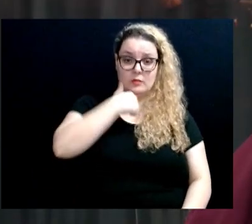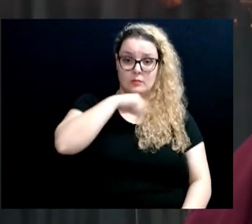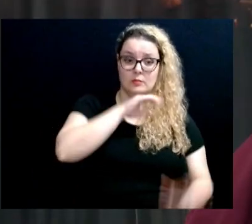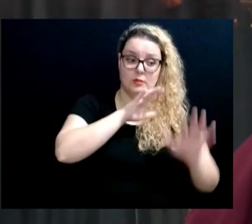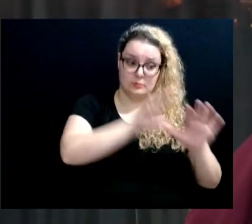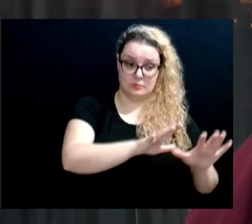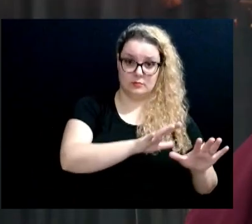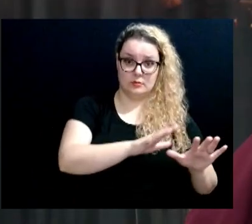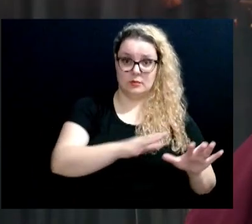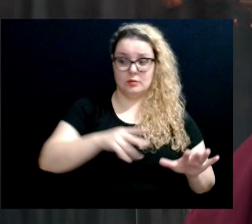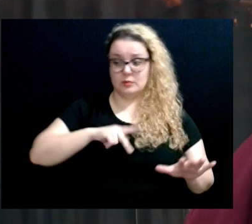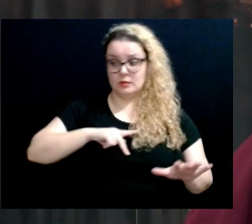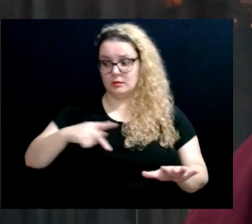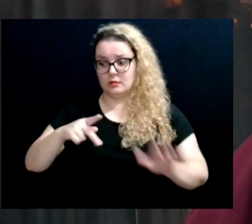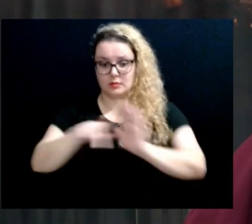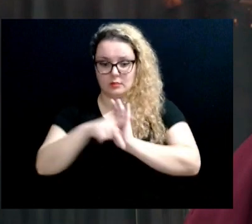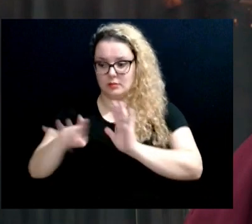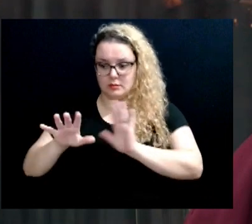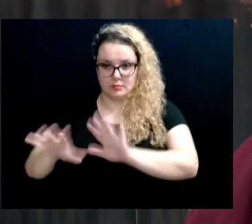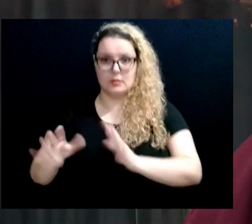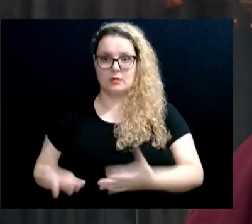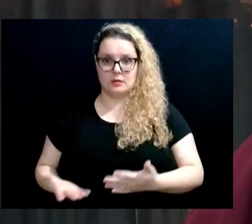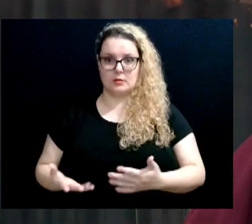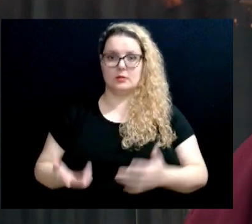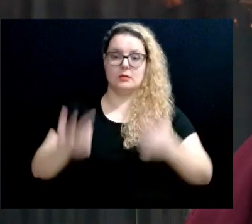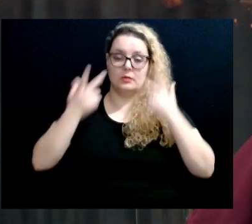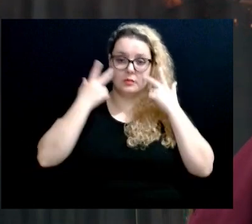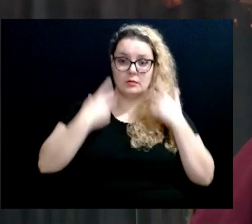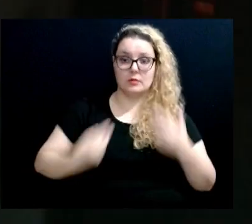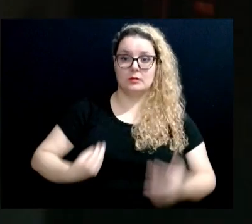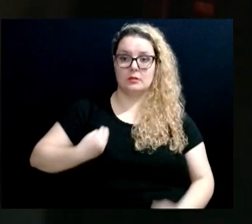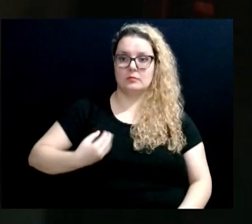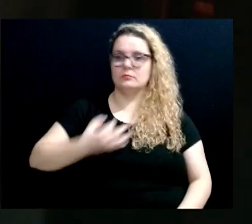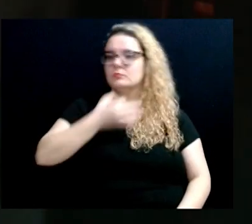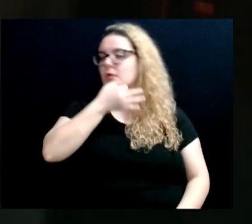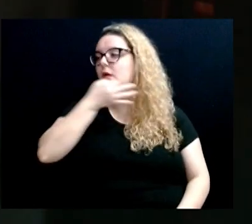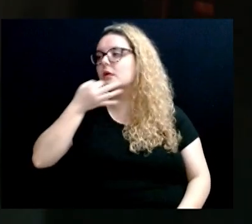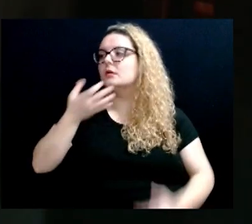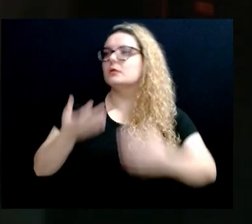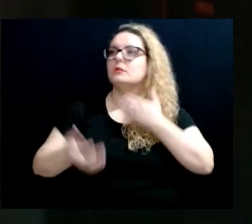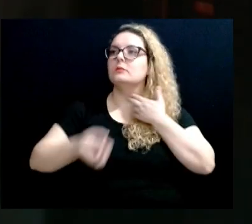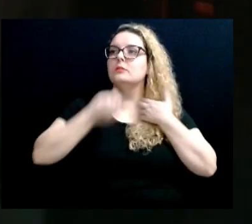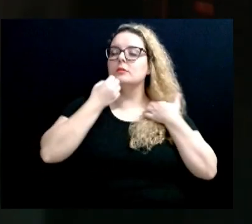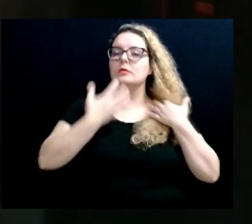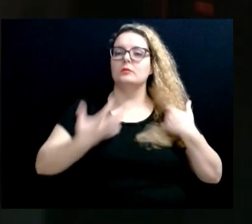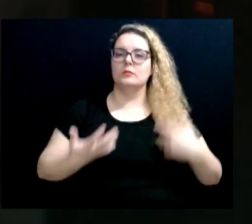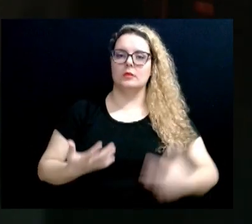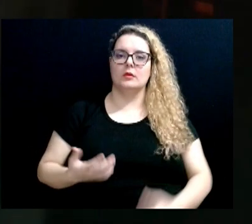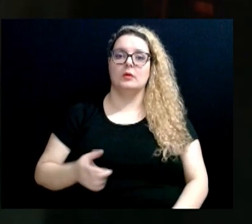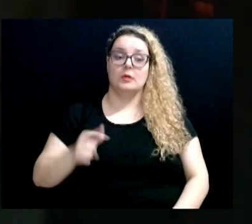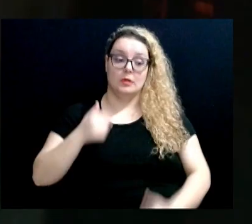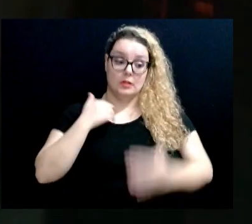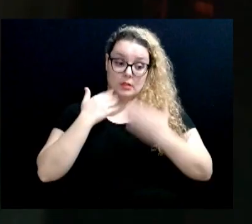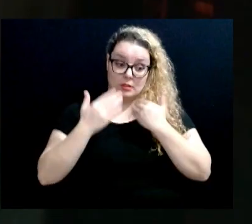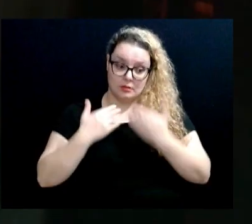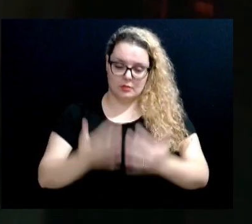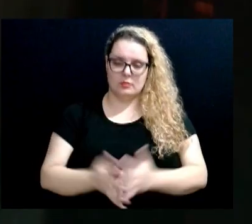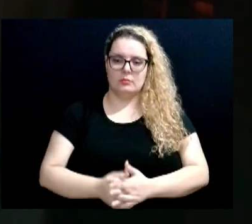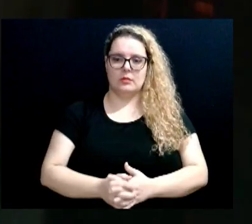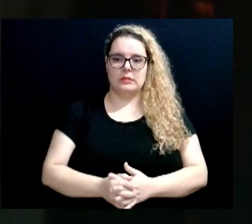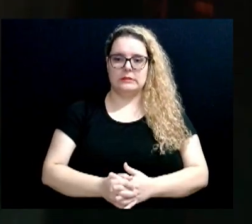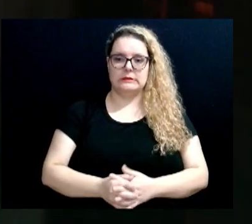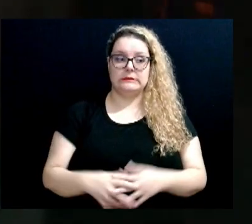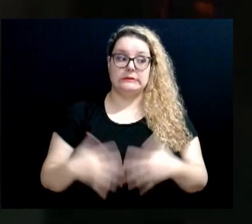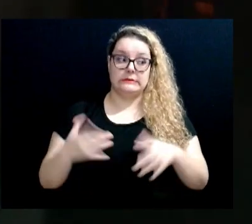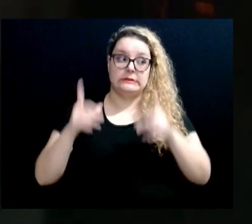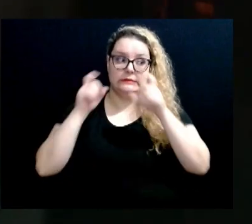que faz parte da ordem natural da vida. Excelente, muito bom. É uma conversa um pouco desafiadora e